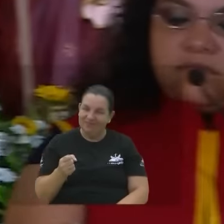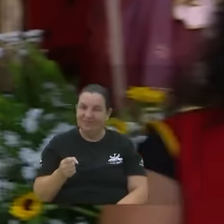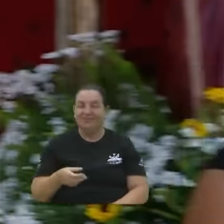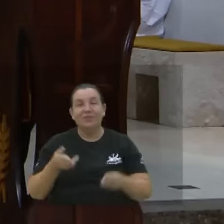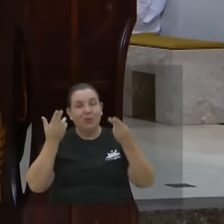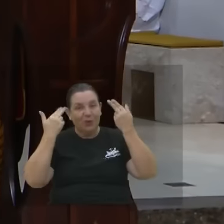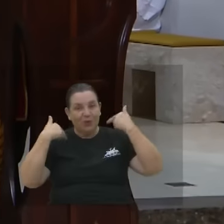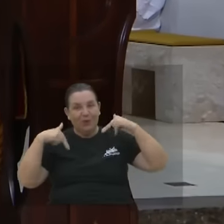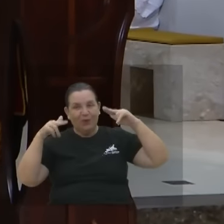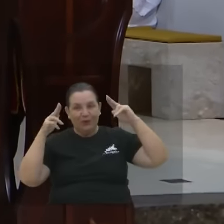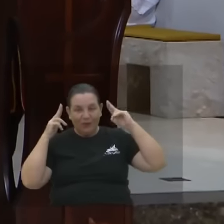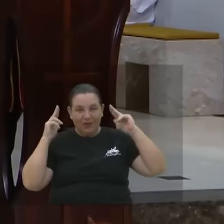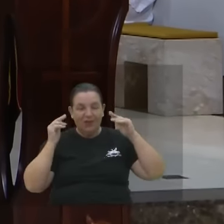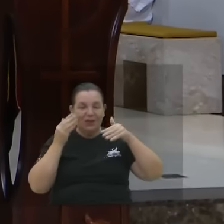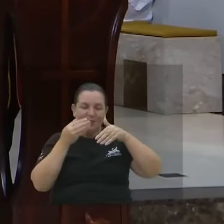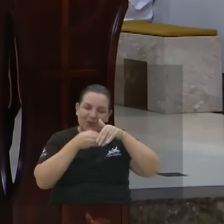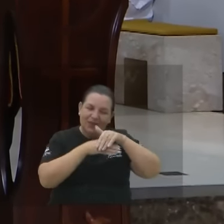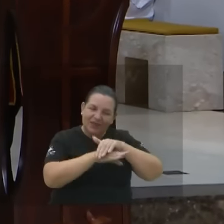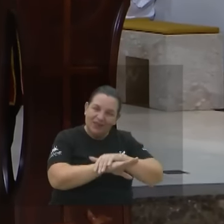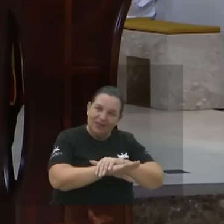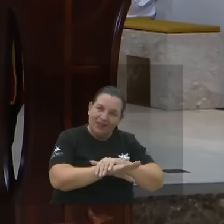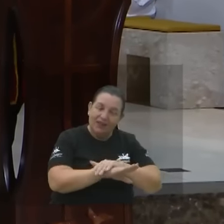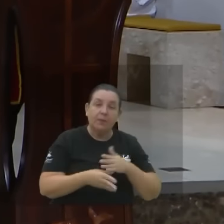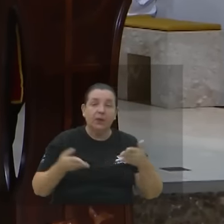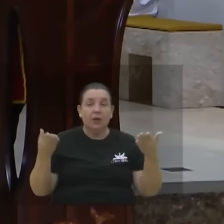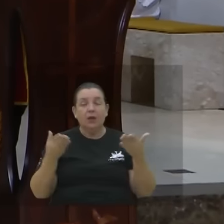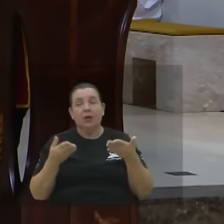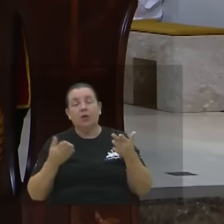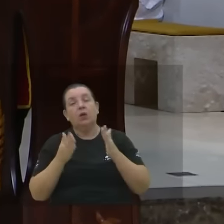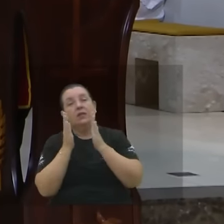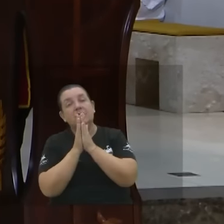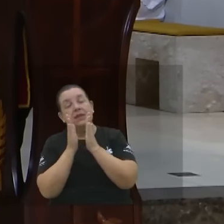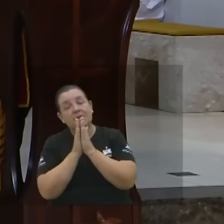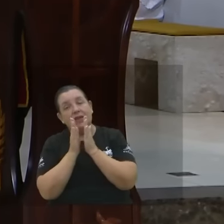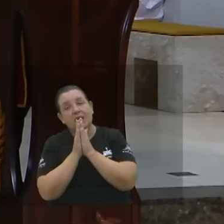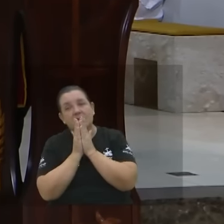Ovelhas guardarei. E eu queria que nesse momento você rezasse